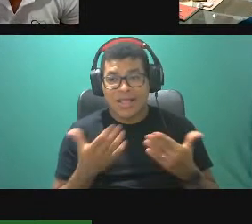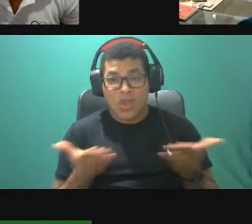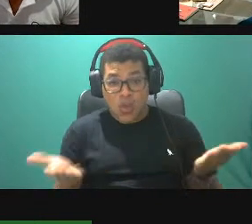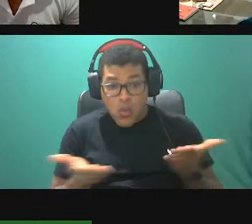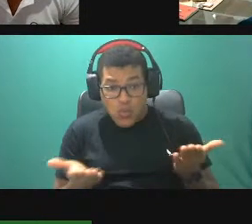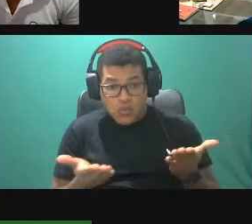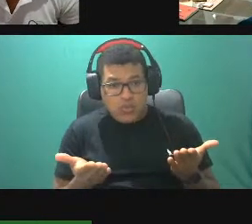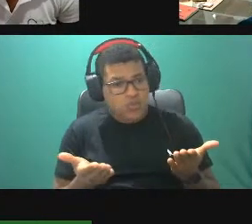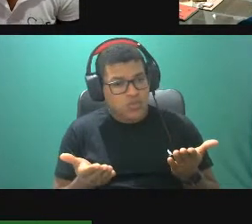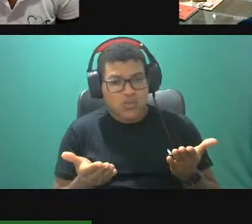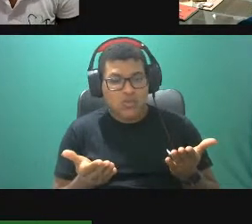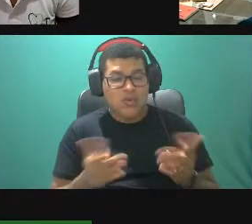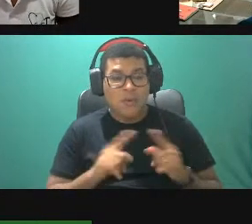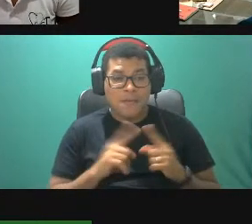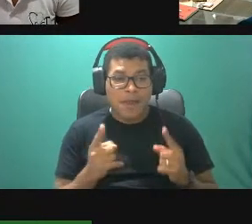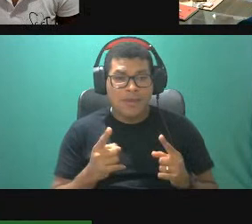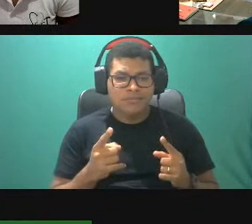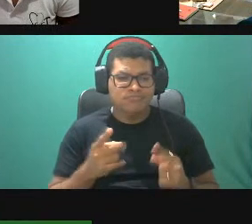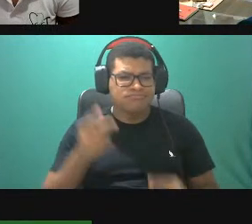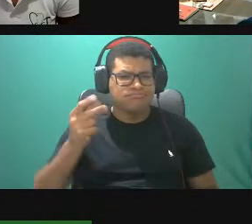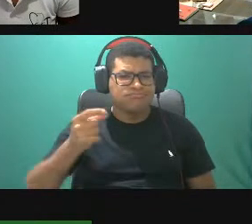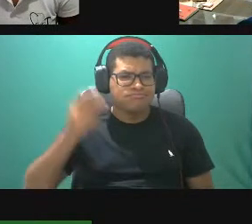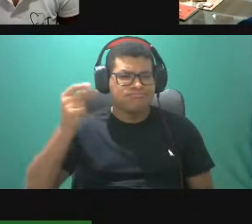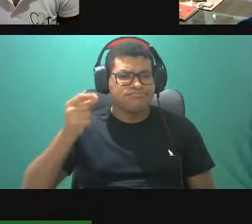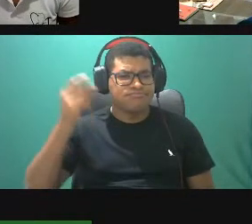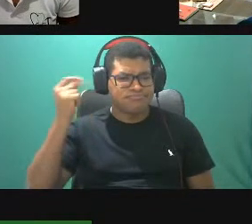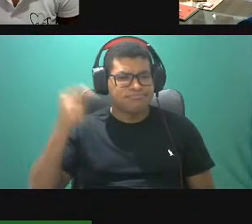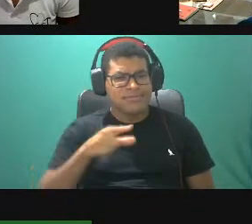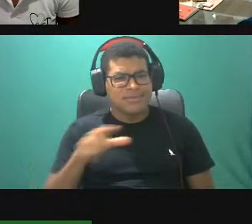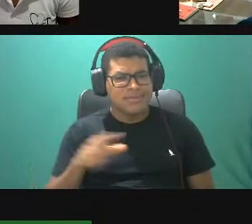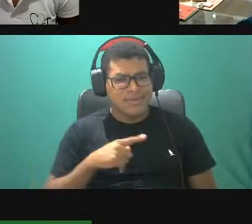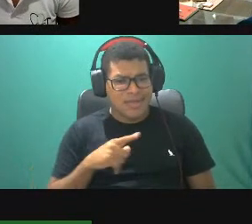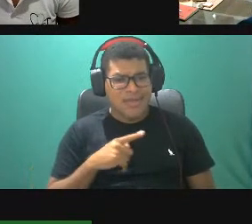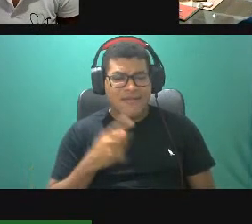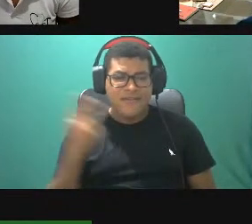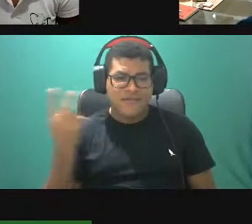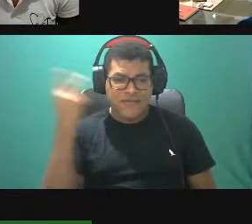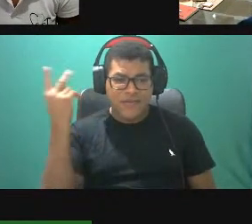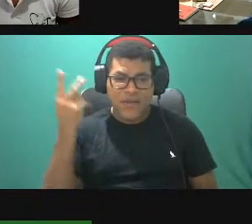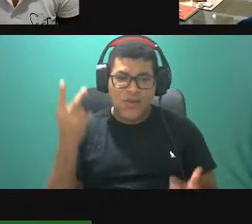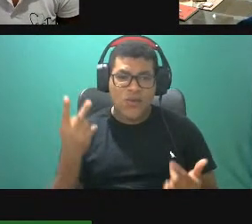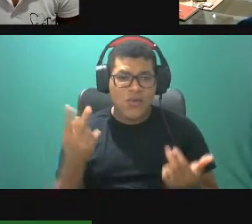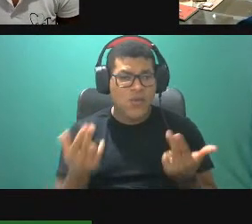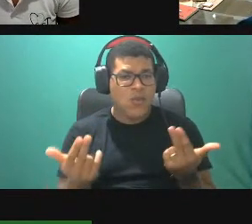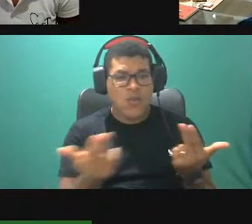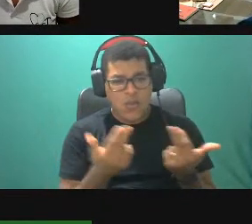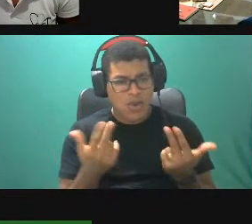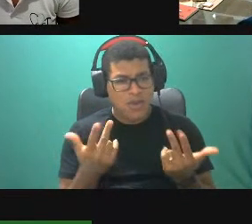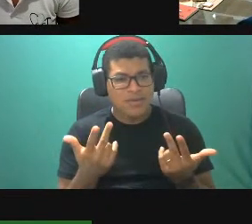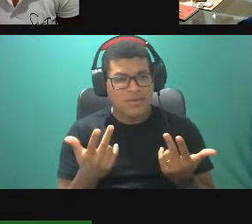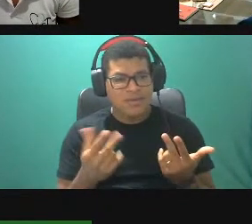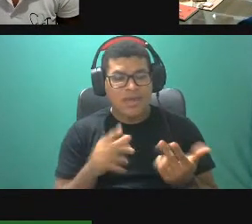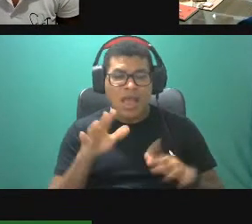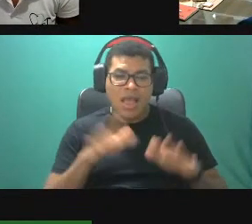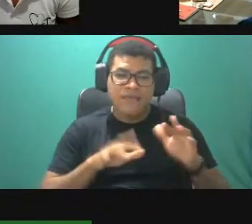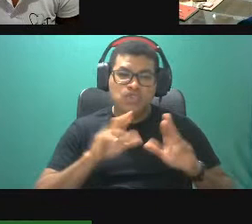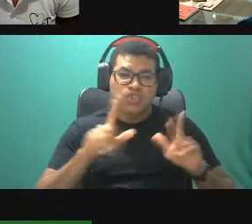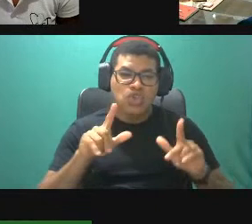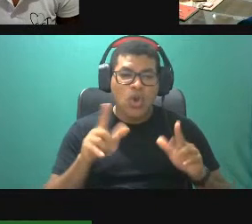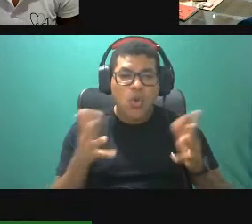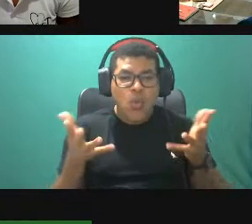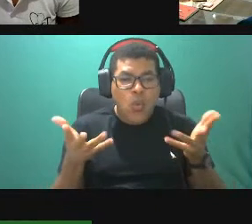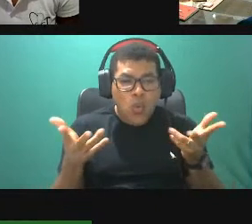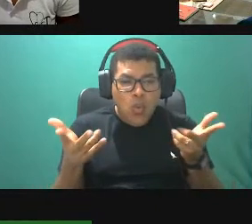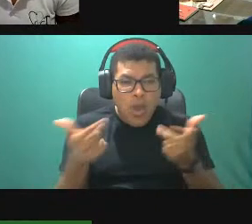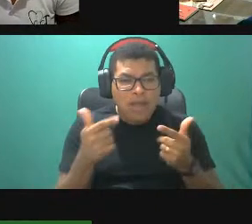tá, Júlia, mas de muito tempo, eles têm o mesmo valor e o que você pode ter é uma diferenciação, às vezes, de qualidade, de alguma